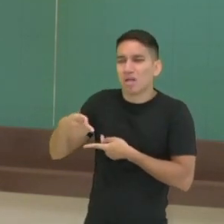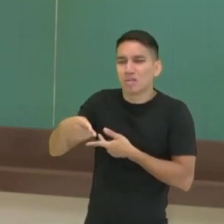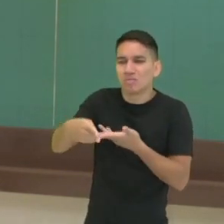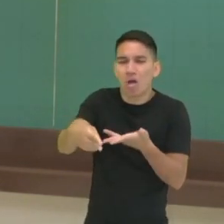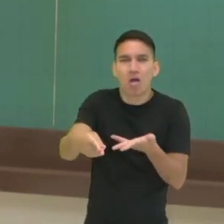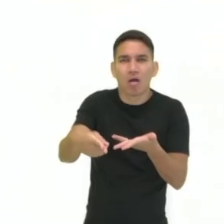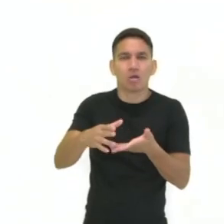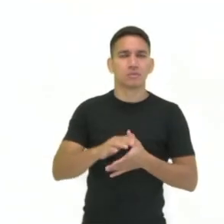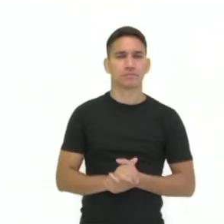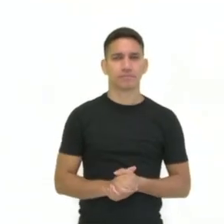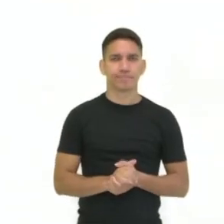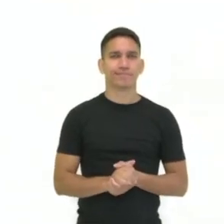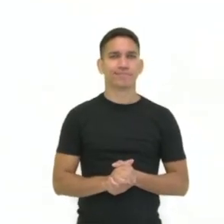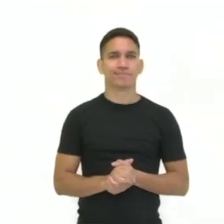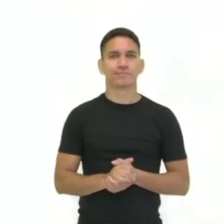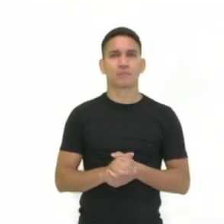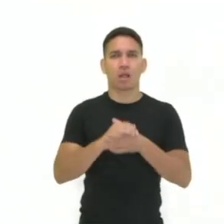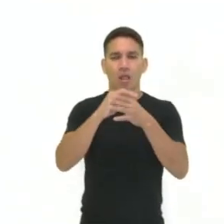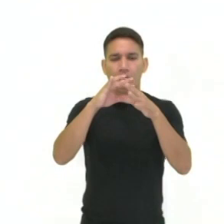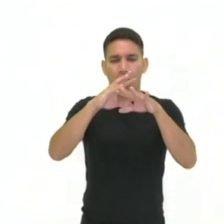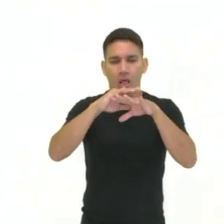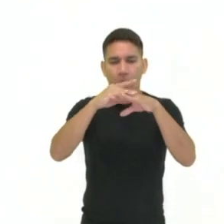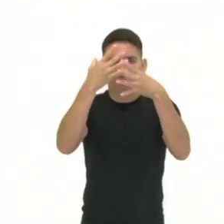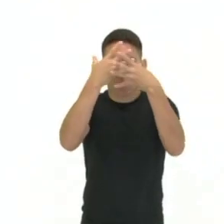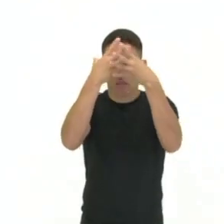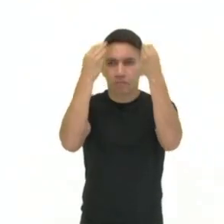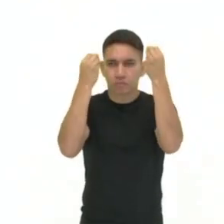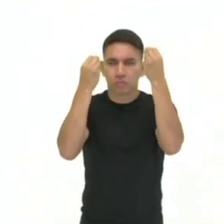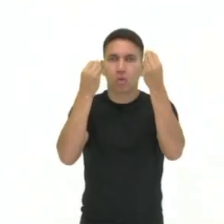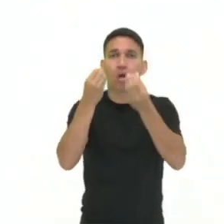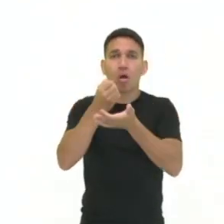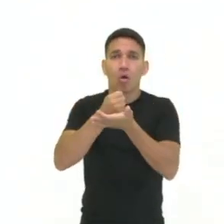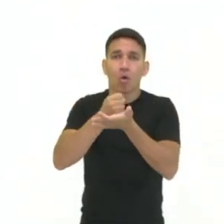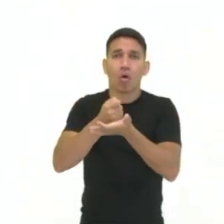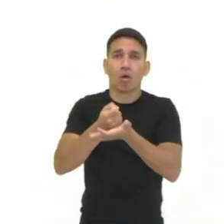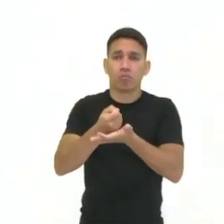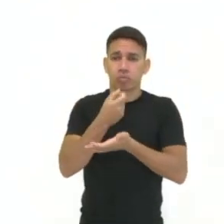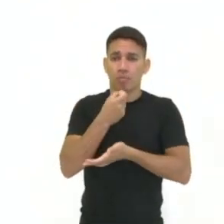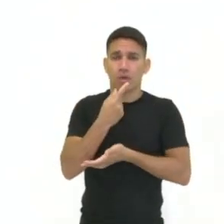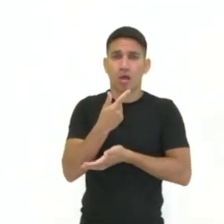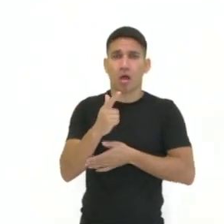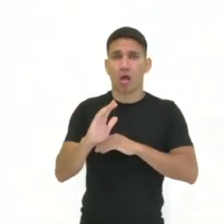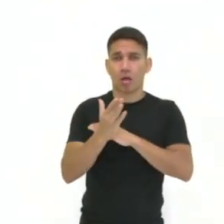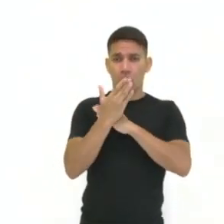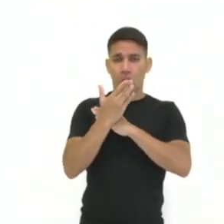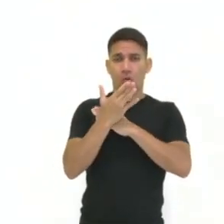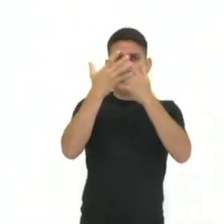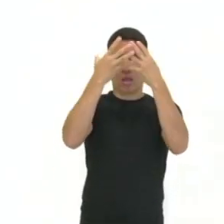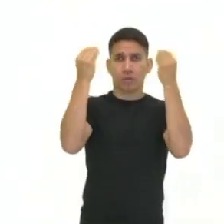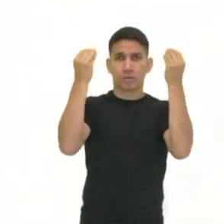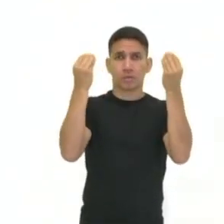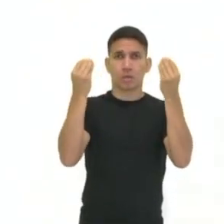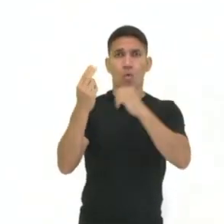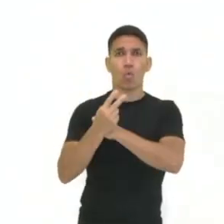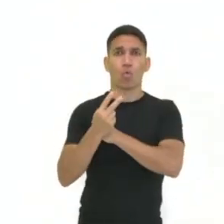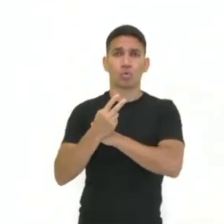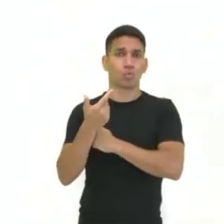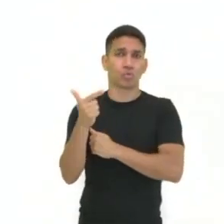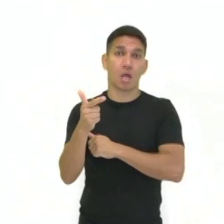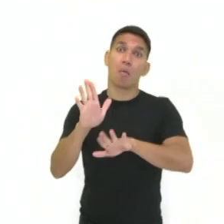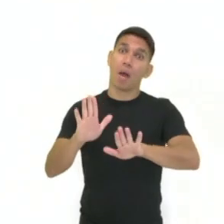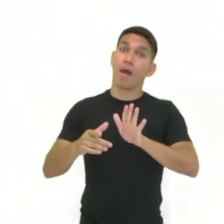O Alzheimer não apresenta cura, infelizmente, mas o diagnóstico precoce, ou seja, no início